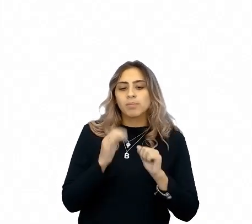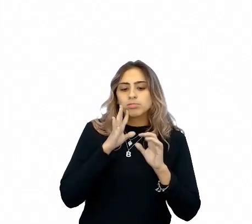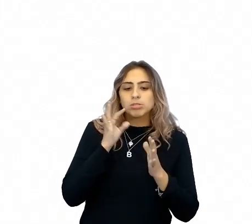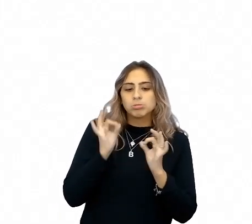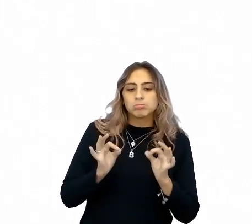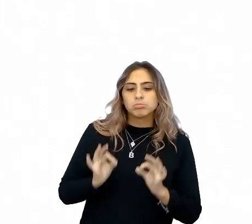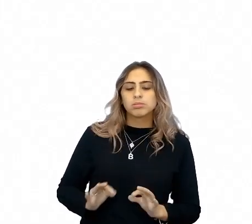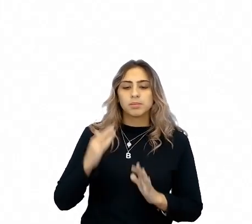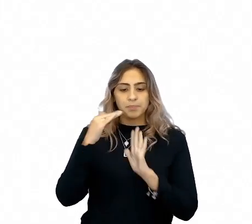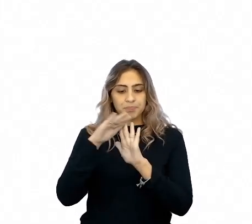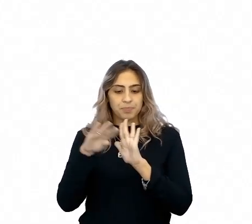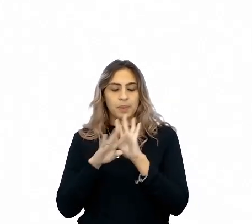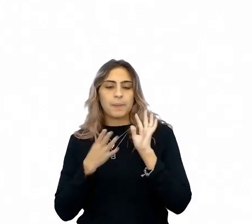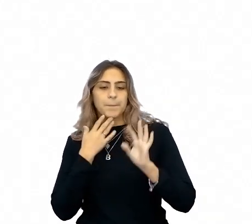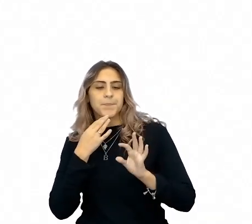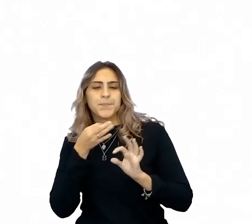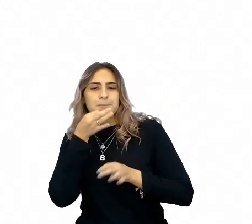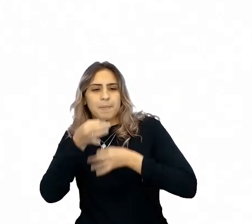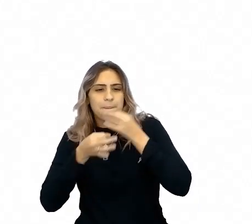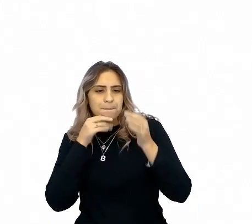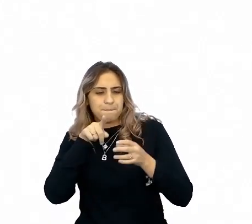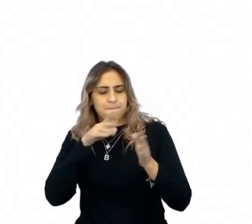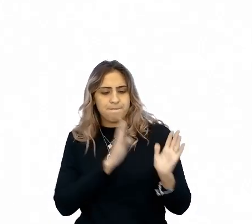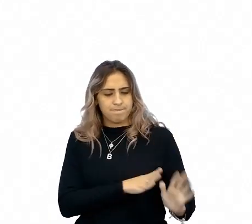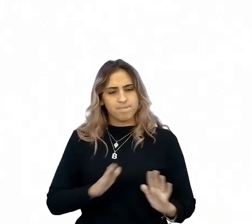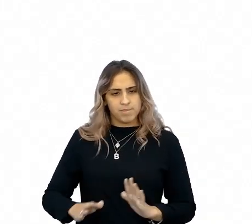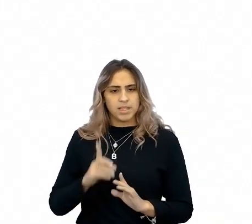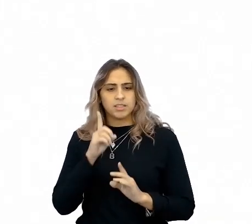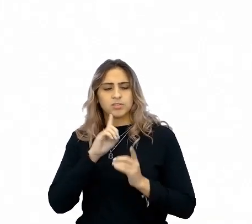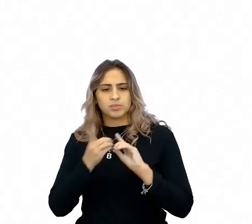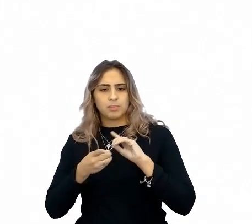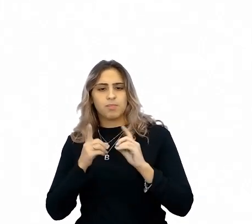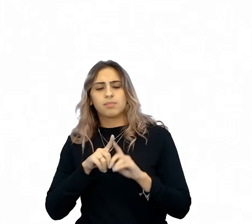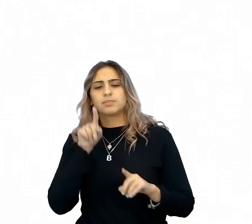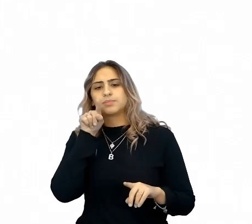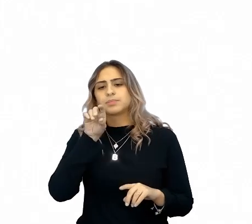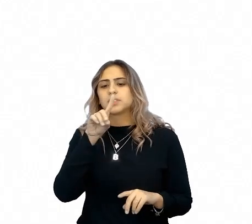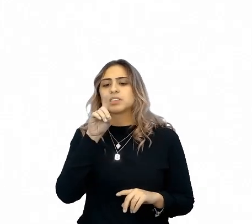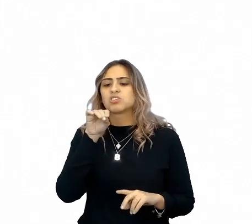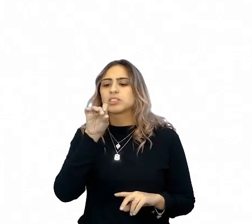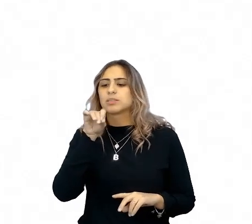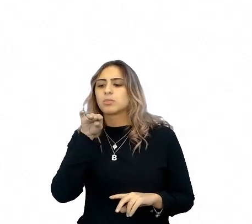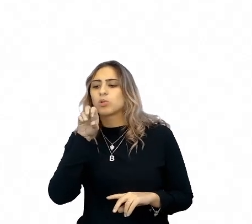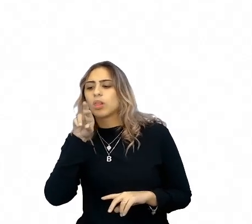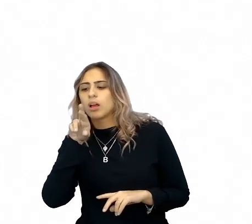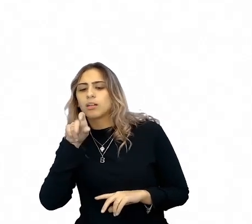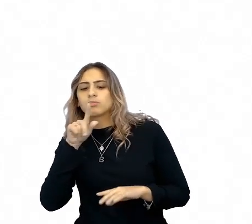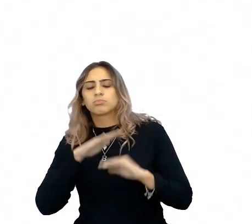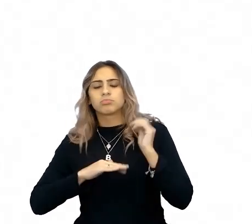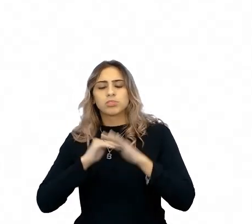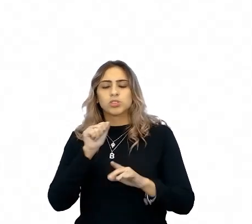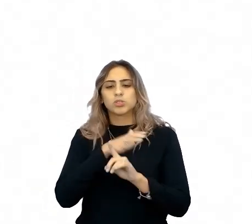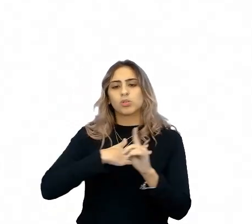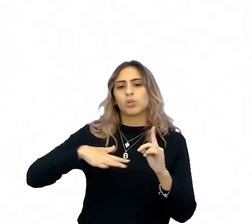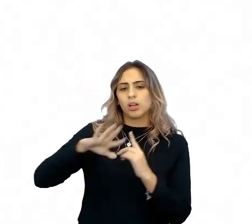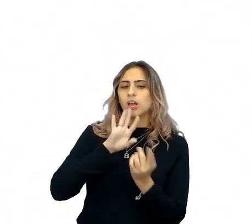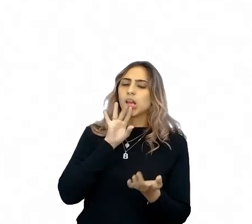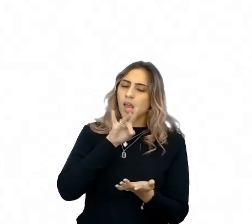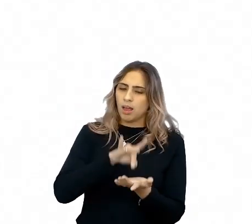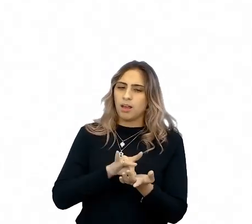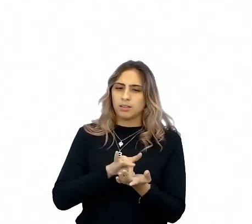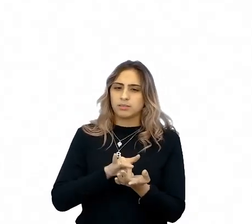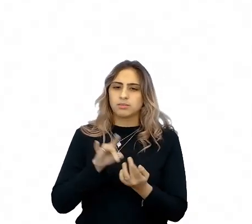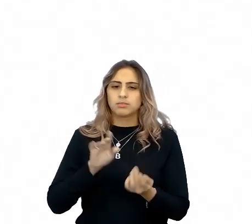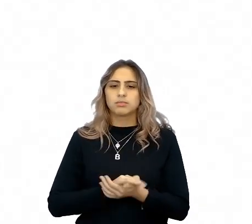que o propósito comunicativo dessa sequência didática é o de simular práticas sociais reais, né?